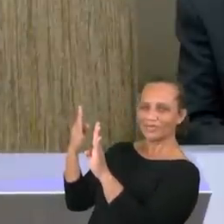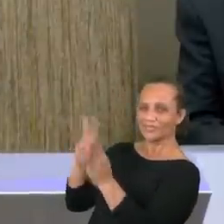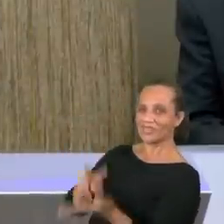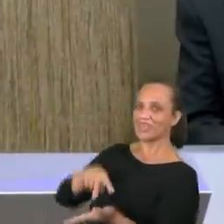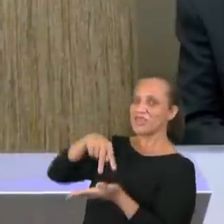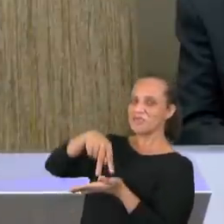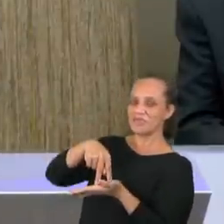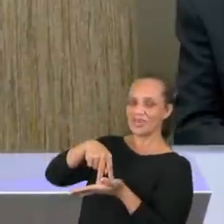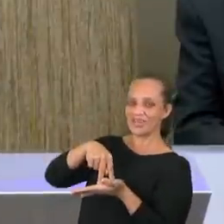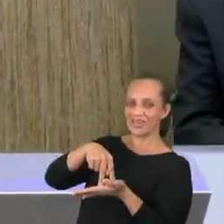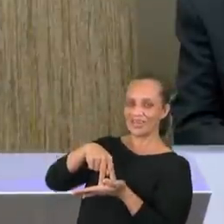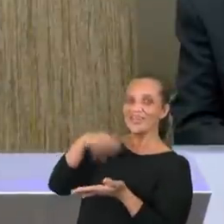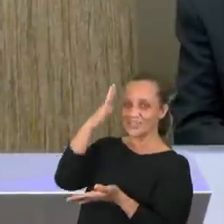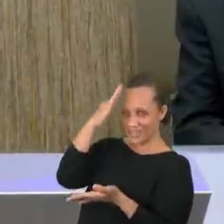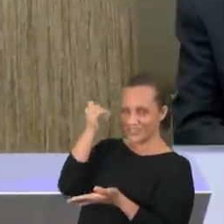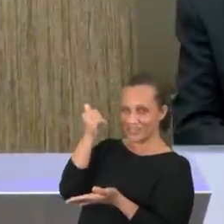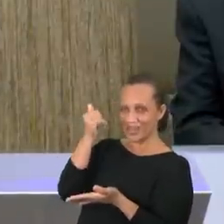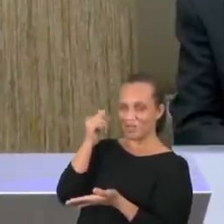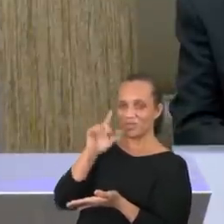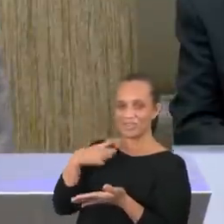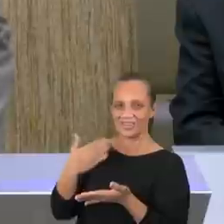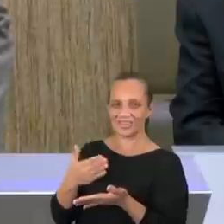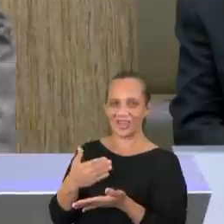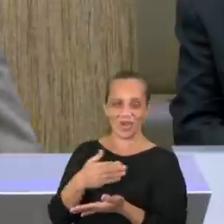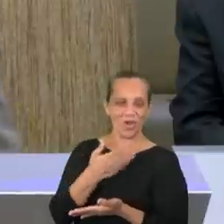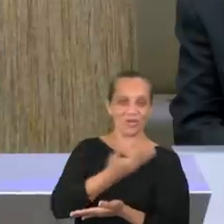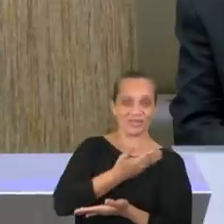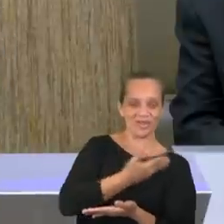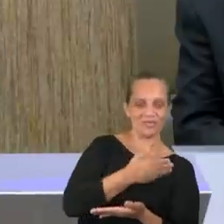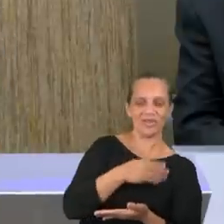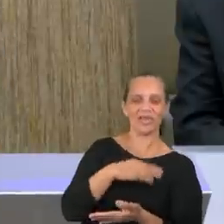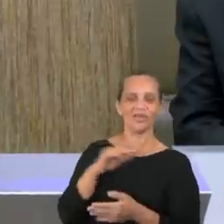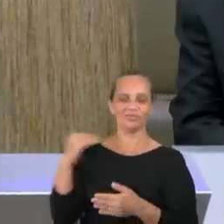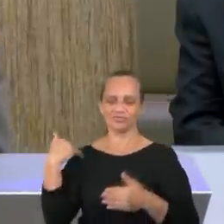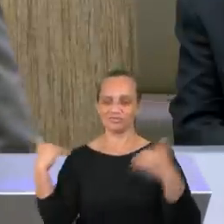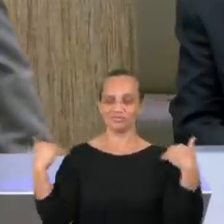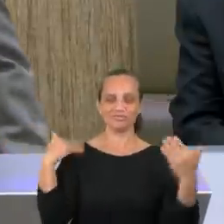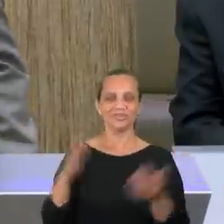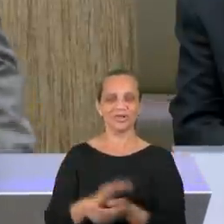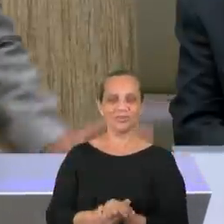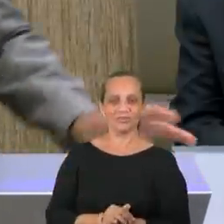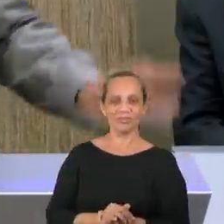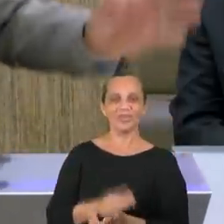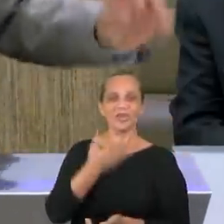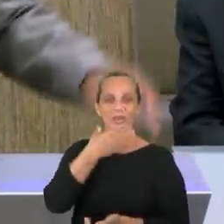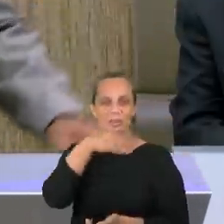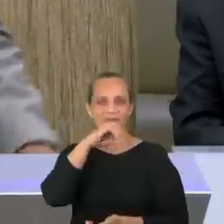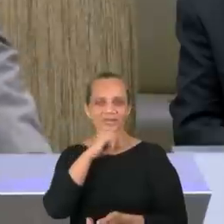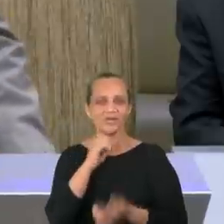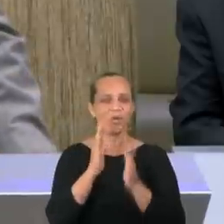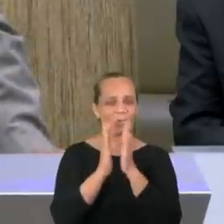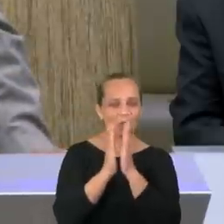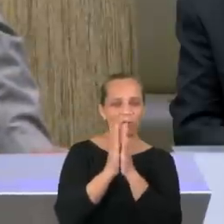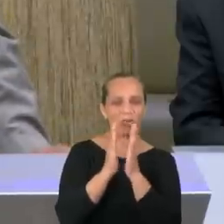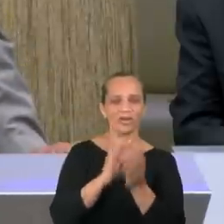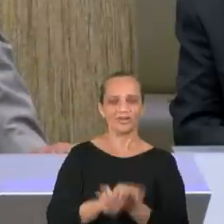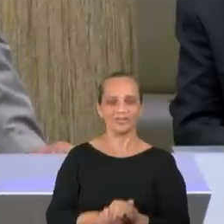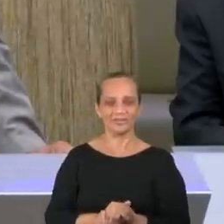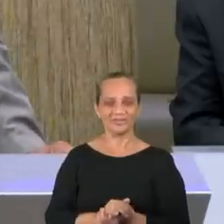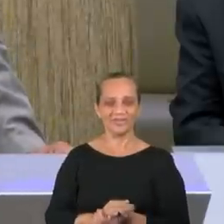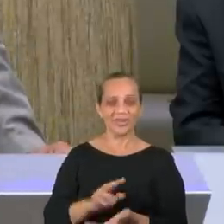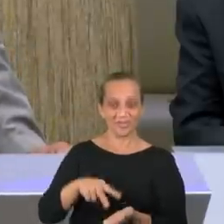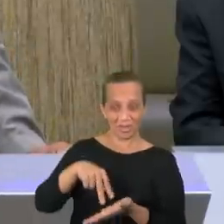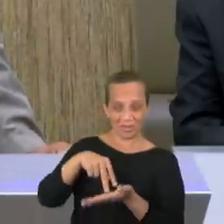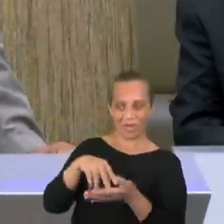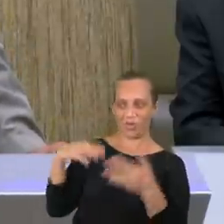pé. Já sabe, menino, como é, né? Os coleguinhas ficaram. Aí disse assim: Pai Nosso. Aí diz assim: fica em pé